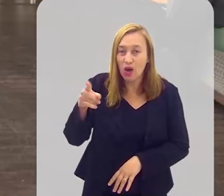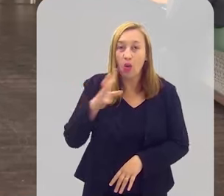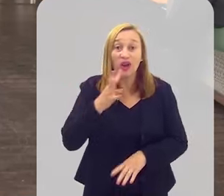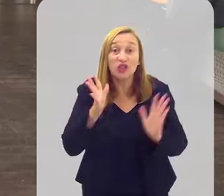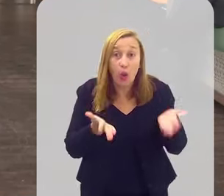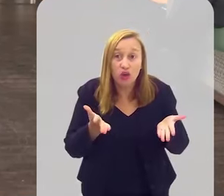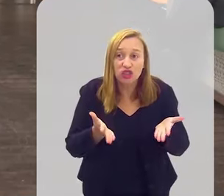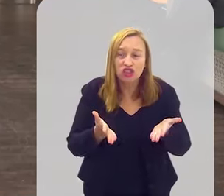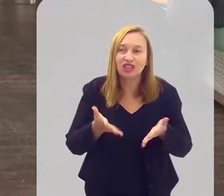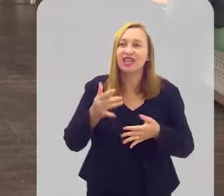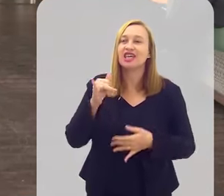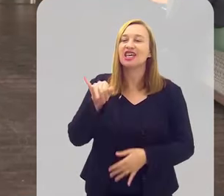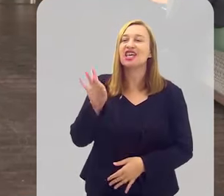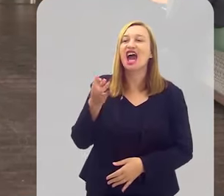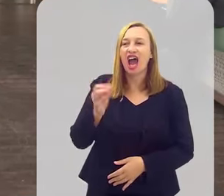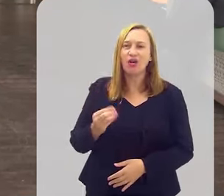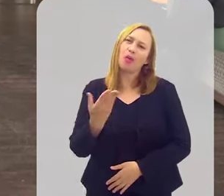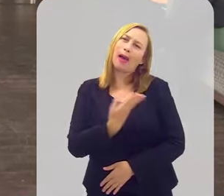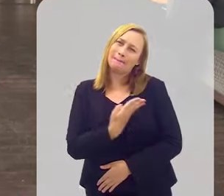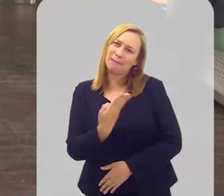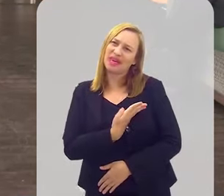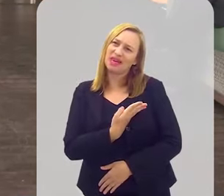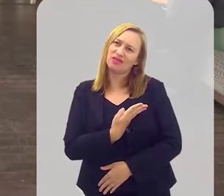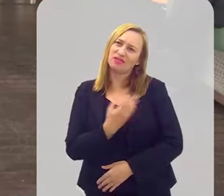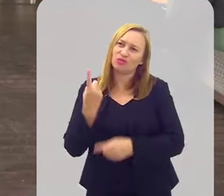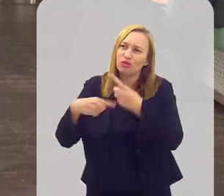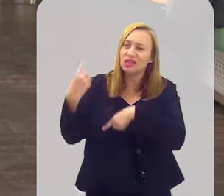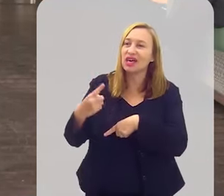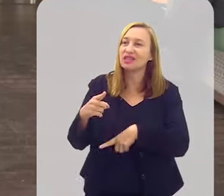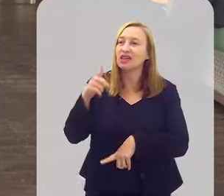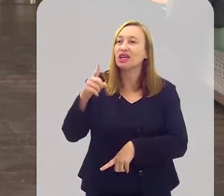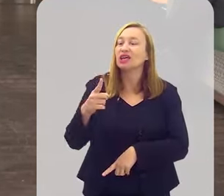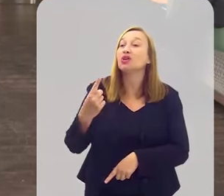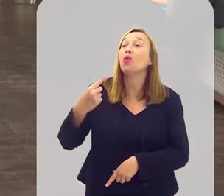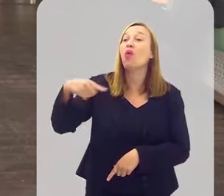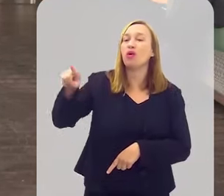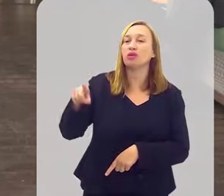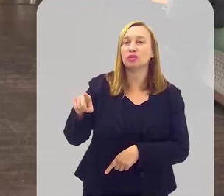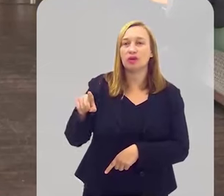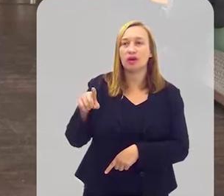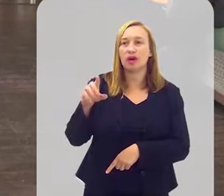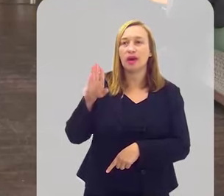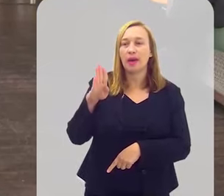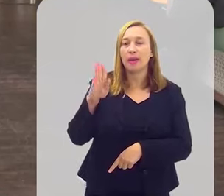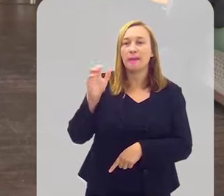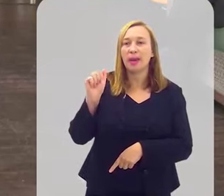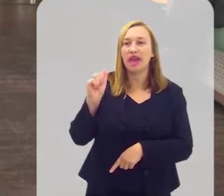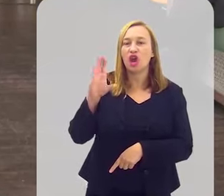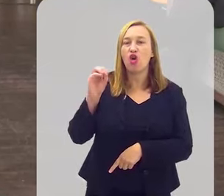conhecendo hoje Iago é um amigo é um parceiro sucesso total e e o nosso